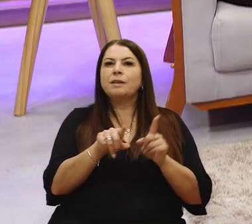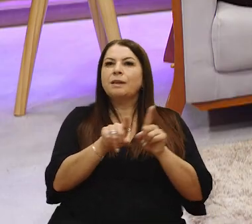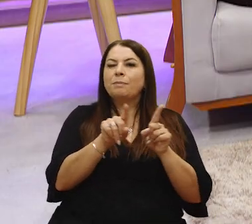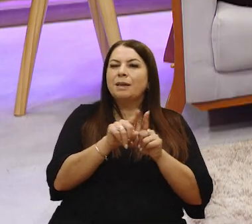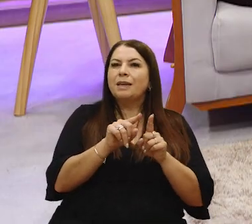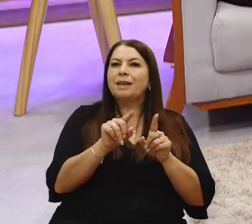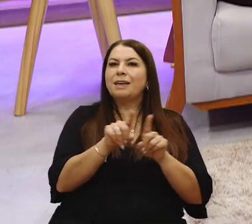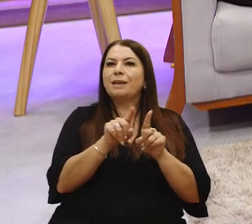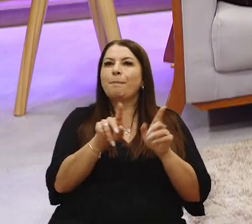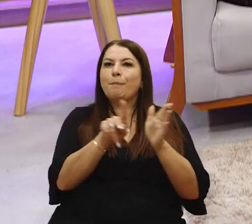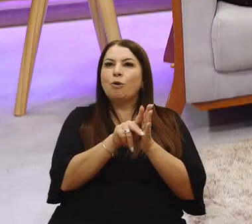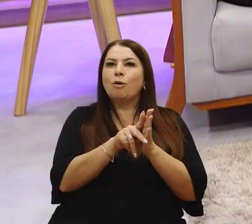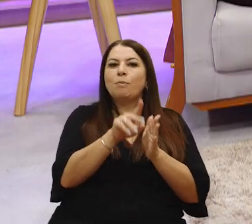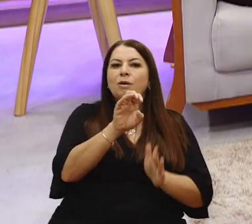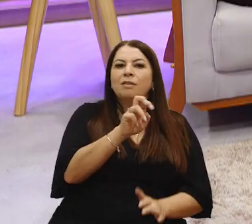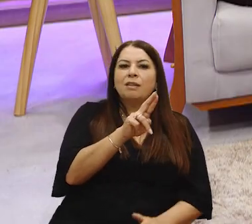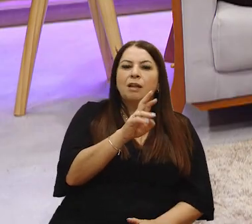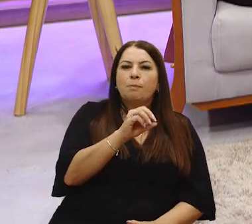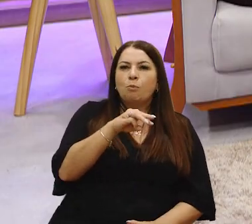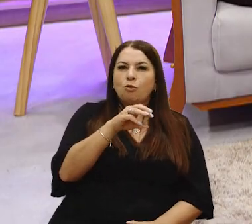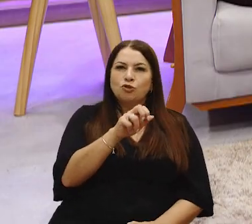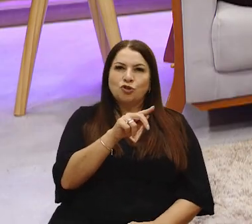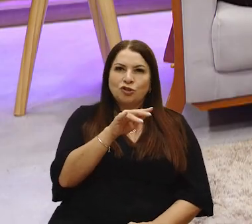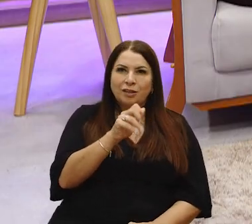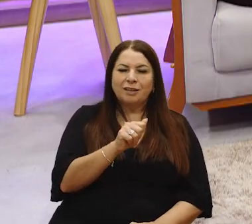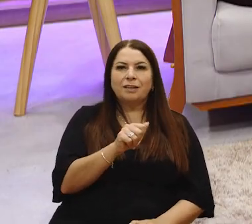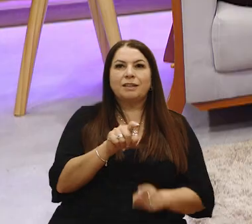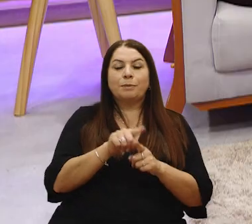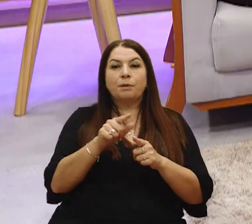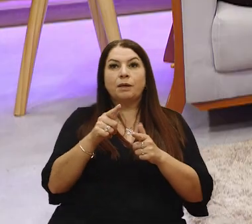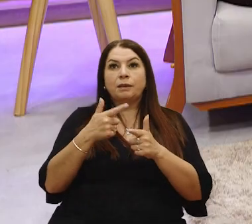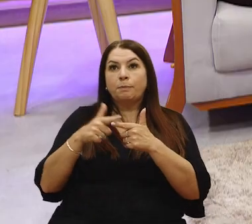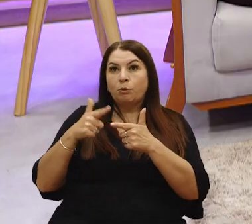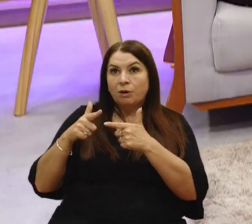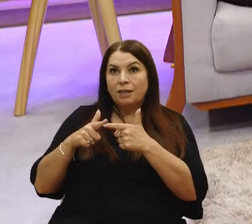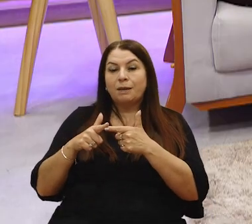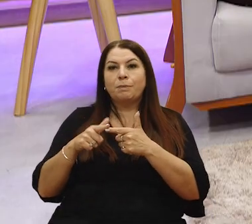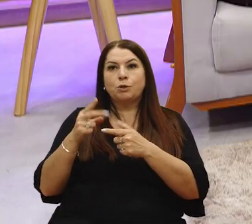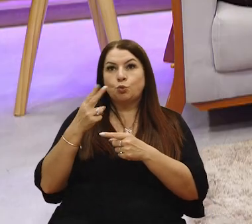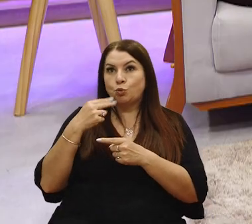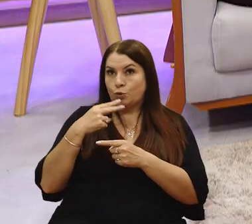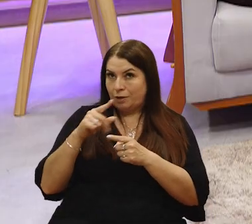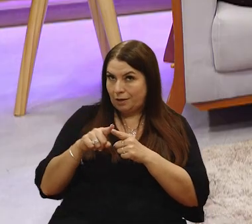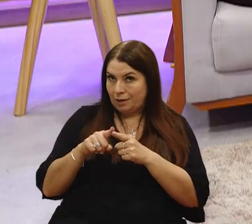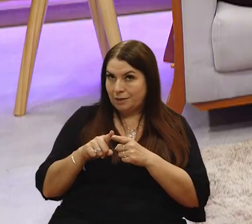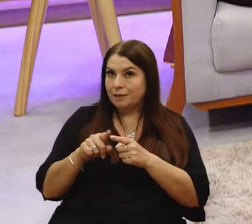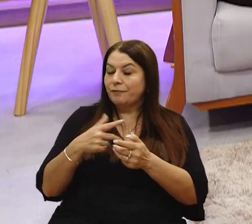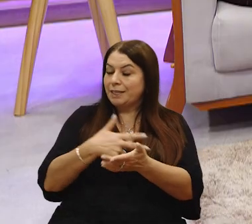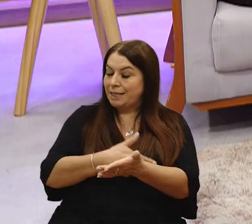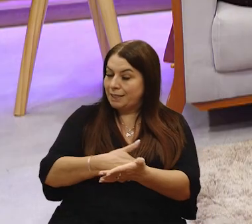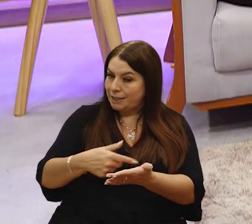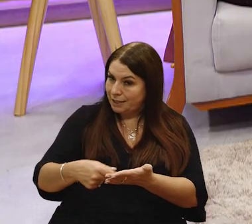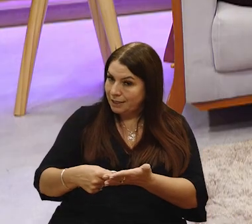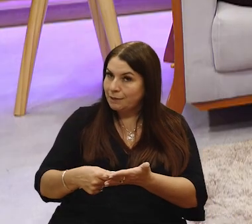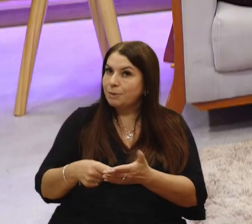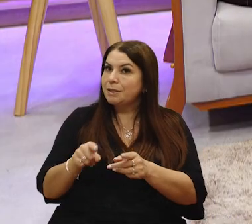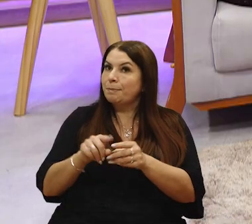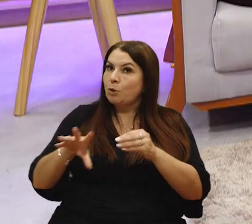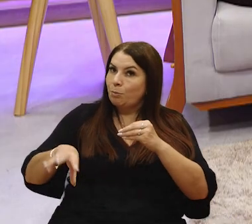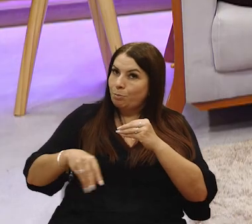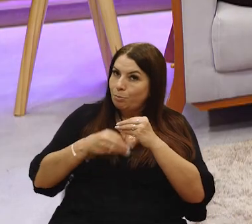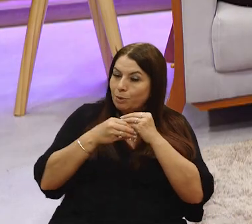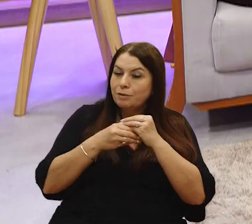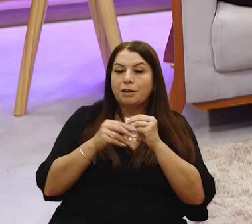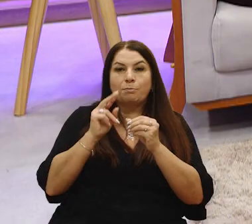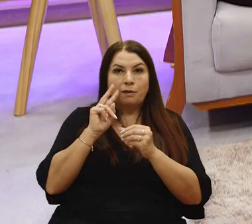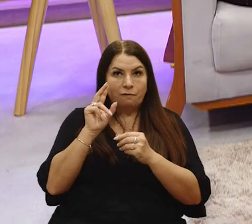células de gordura. Então, ela acumula mais gordura. E, além disso, essa paciente, ela tem uma deficiência na questão da mitocôndria, né? Célula super importante